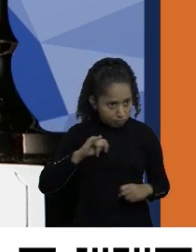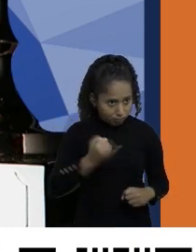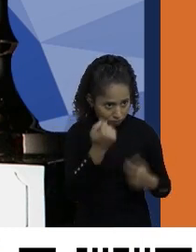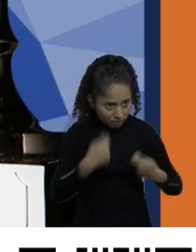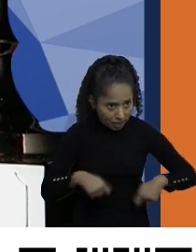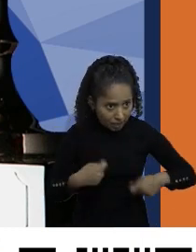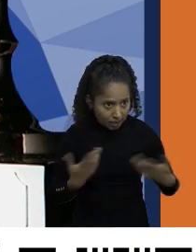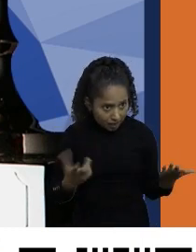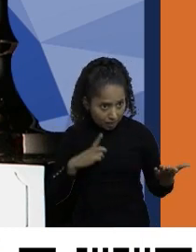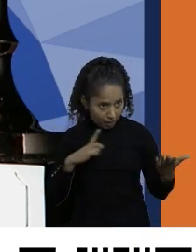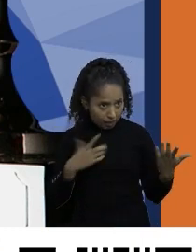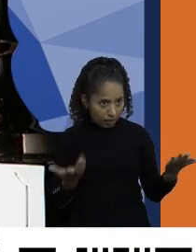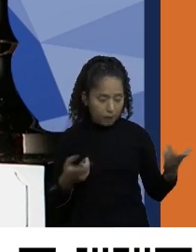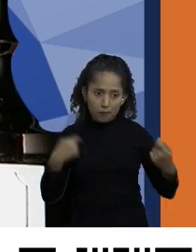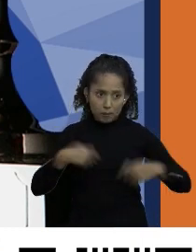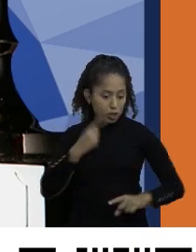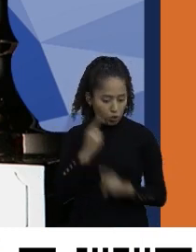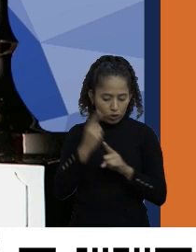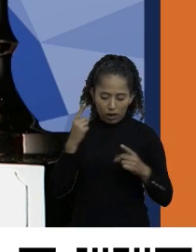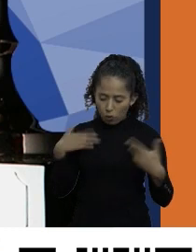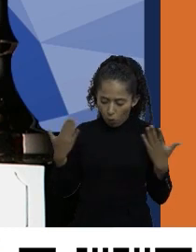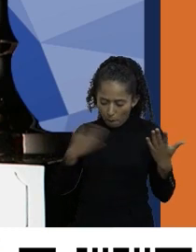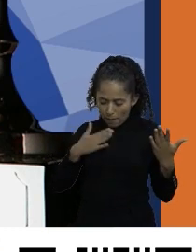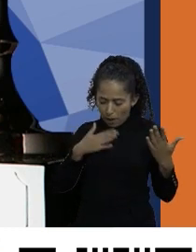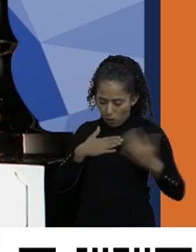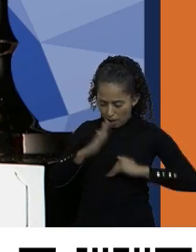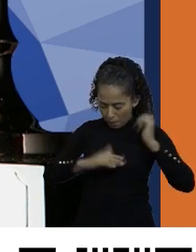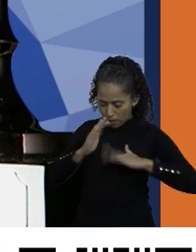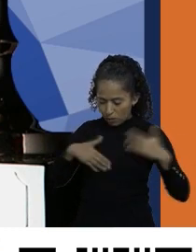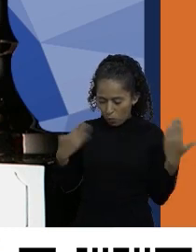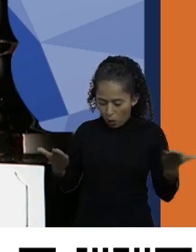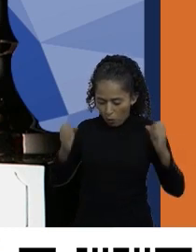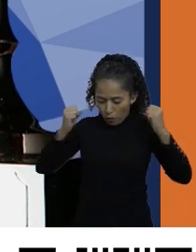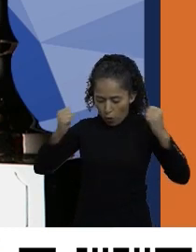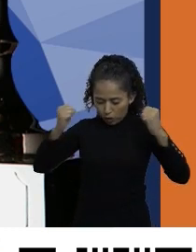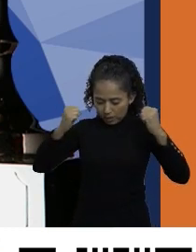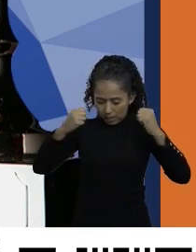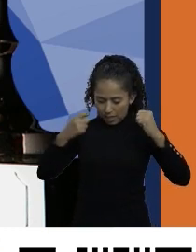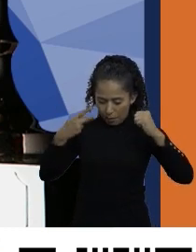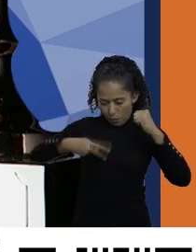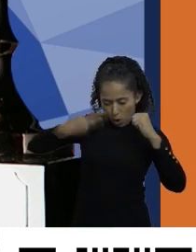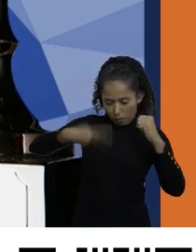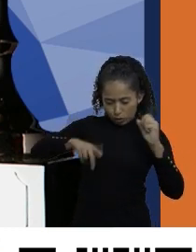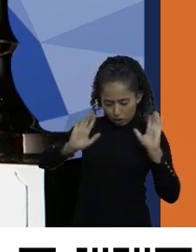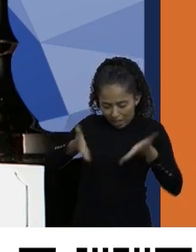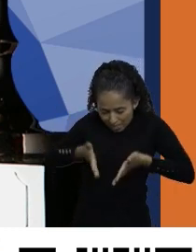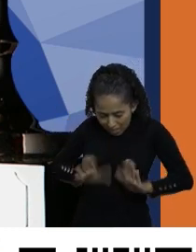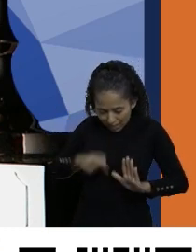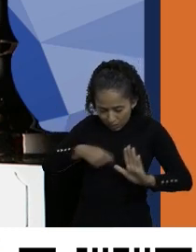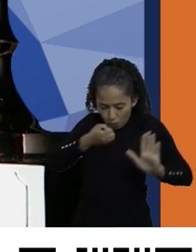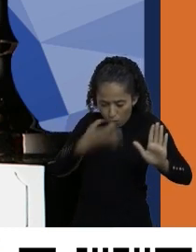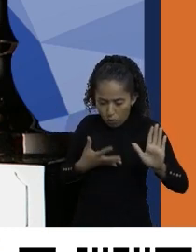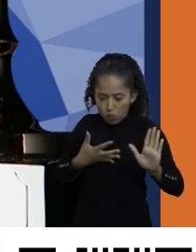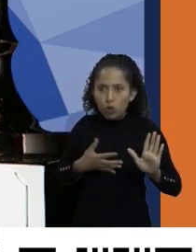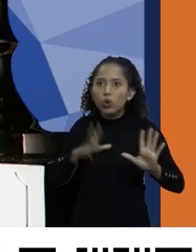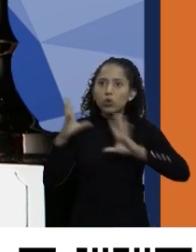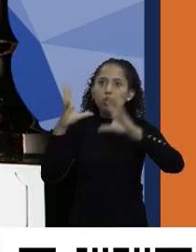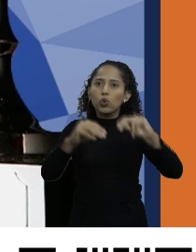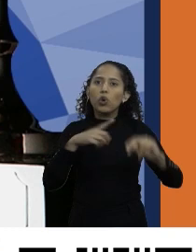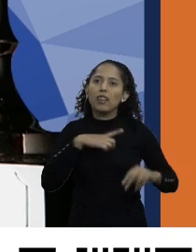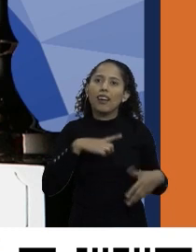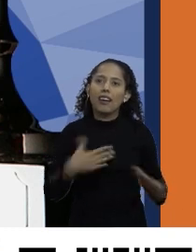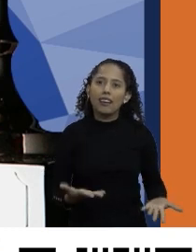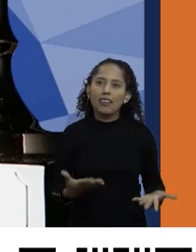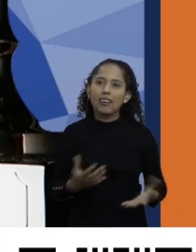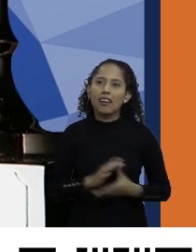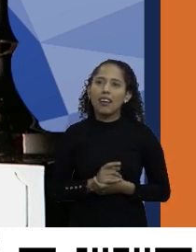que encontrar logo. Quais são as minhas forças natas? Aquilo que eu nasci, que eu sou bom. Todo mundo tem,